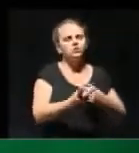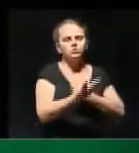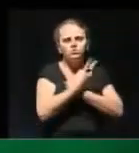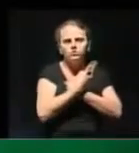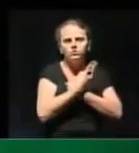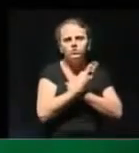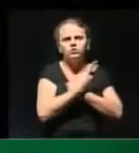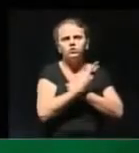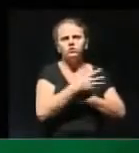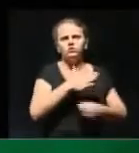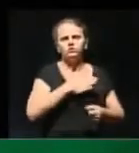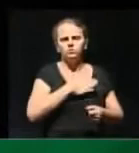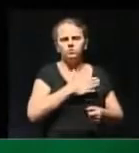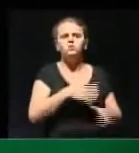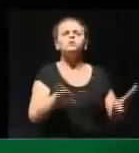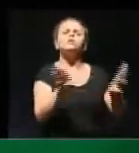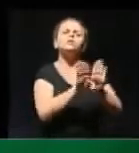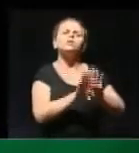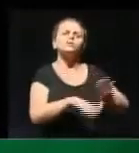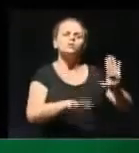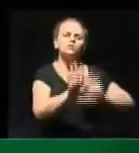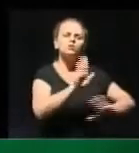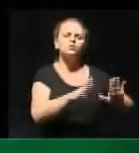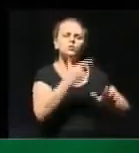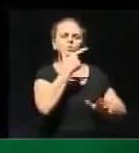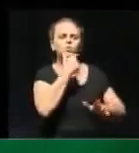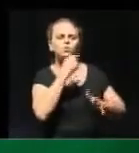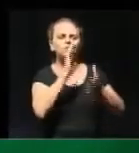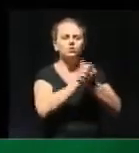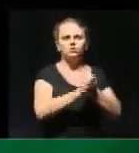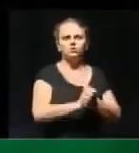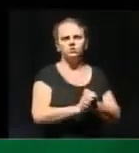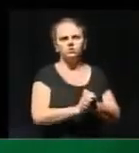mas também os seus parceiros. Pode passar mais um?